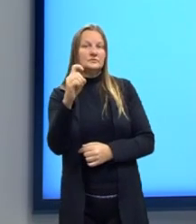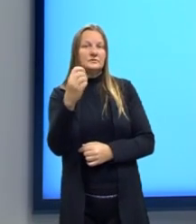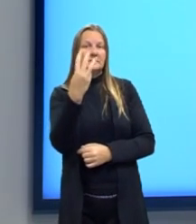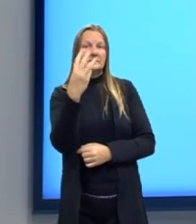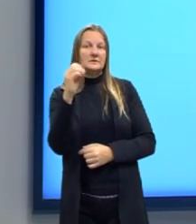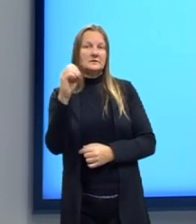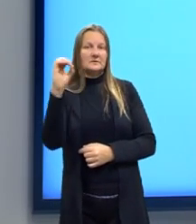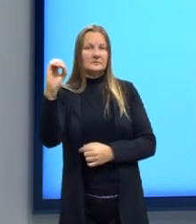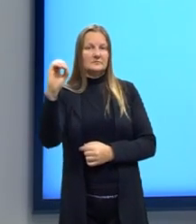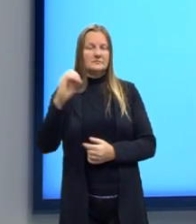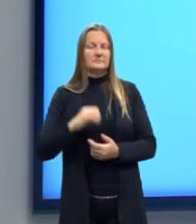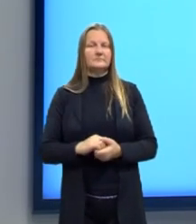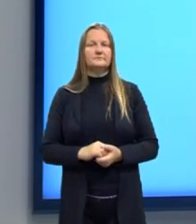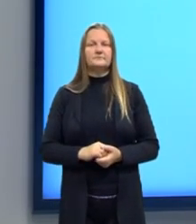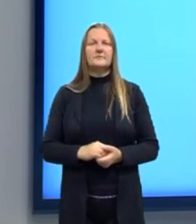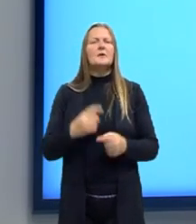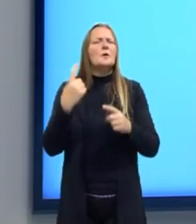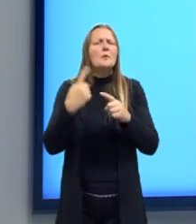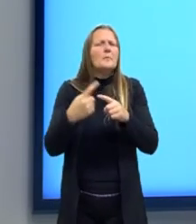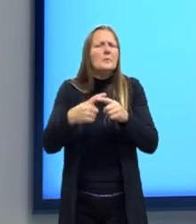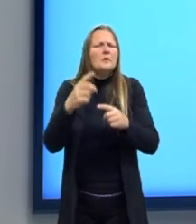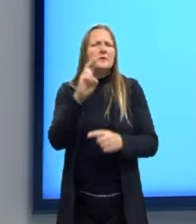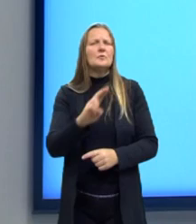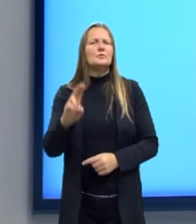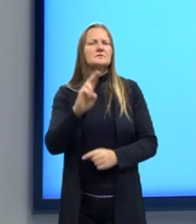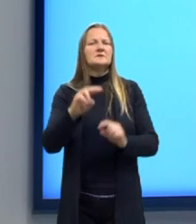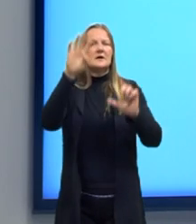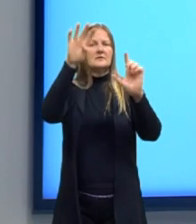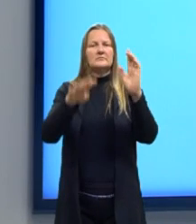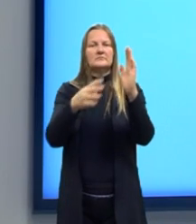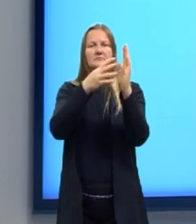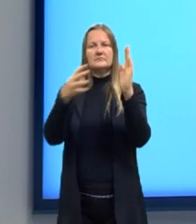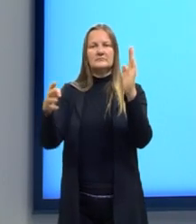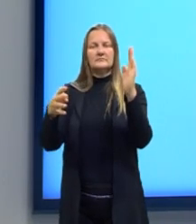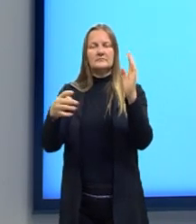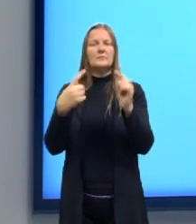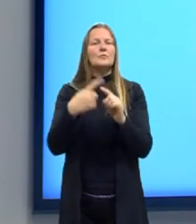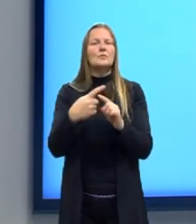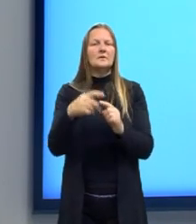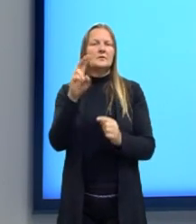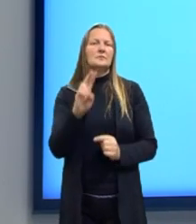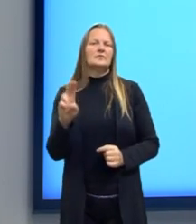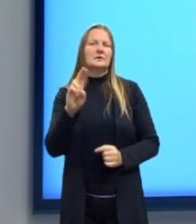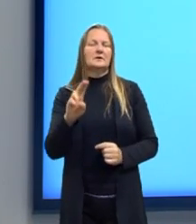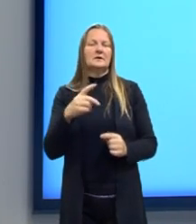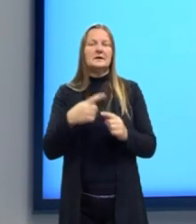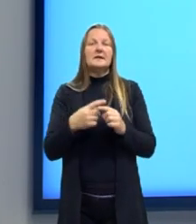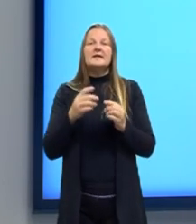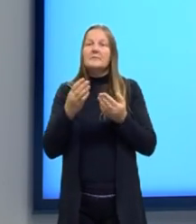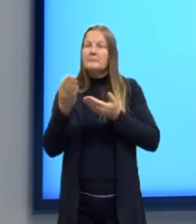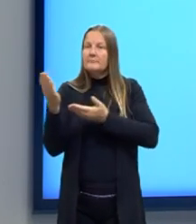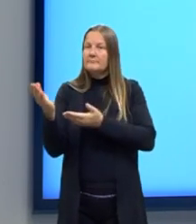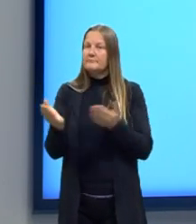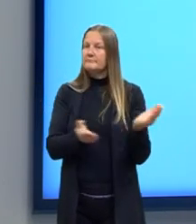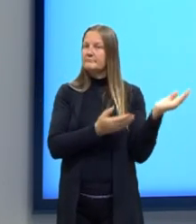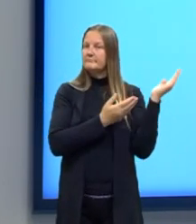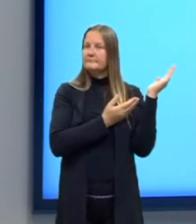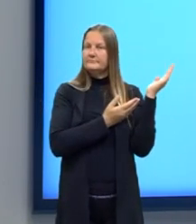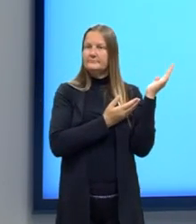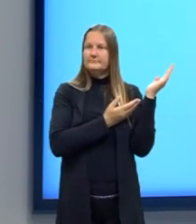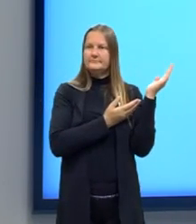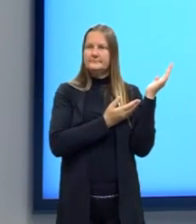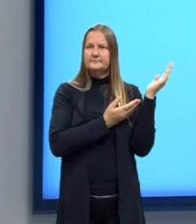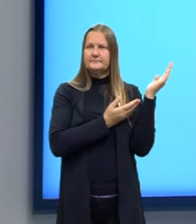de 30 graus por que que nós utilizamos a tabela dos ângulos notáveis Porque nessa tabela nós temos